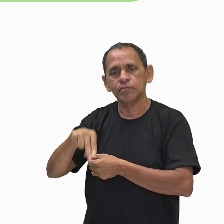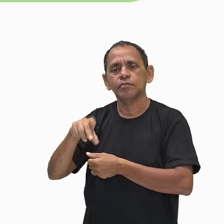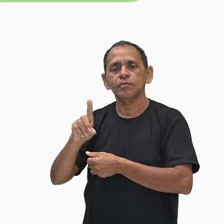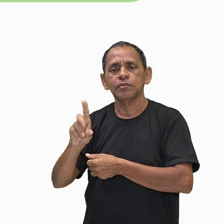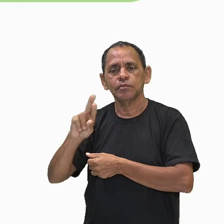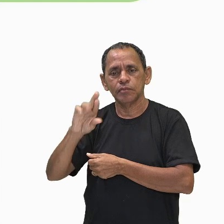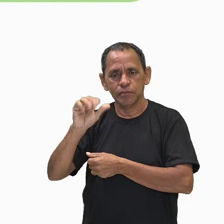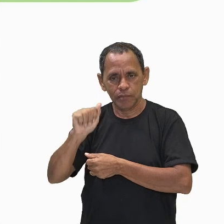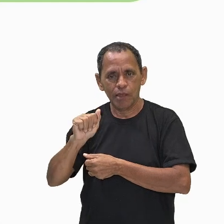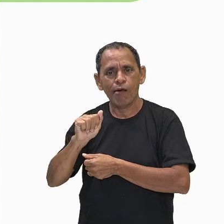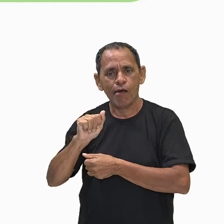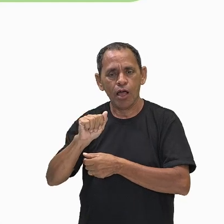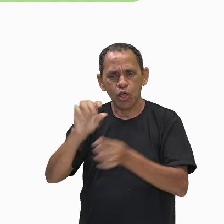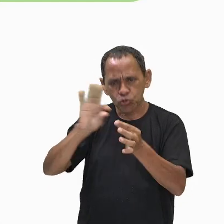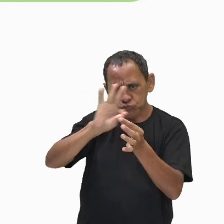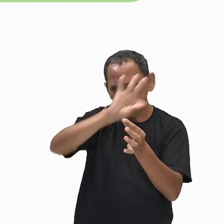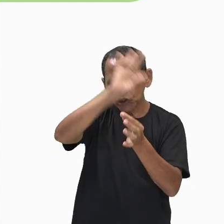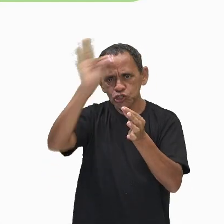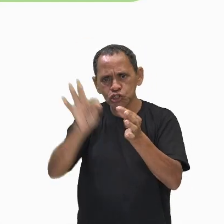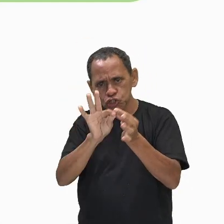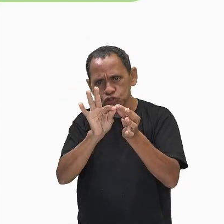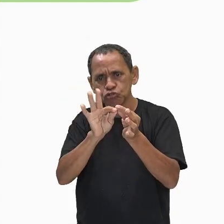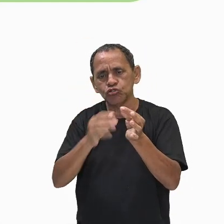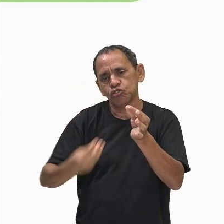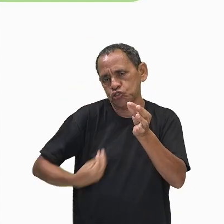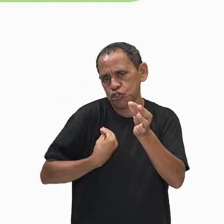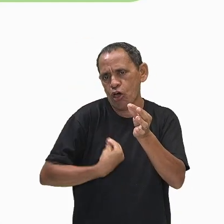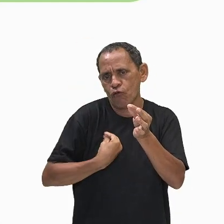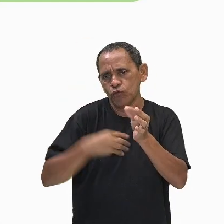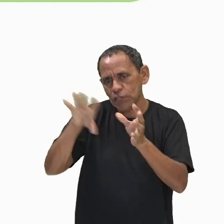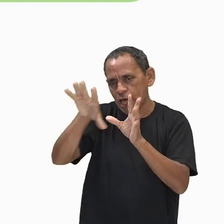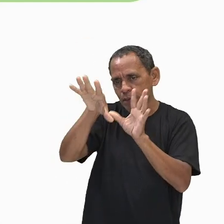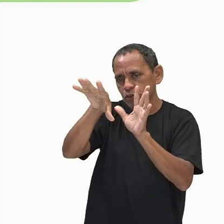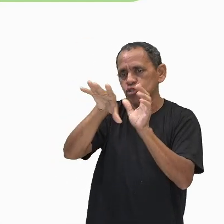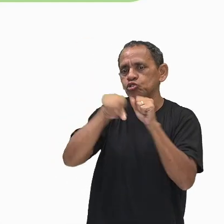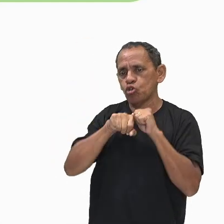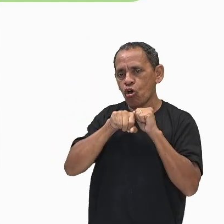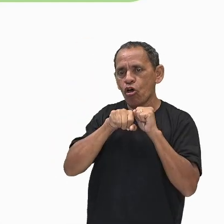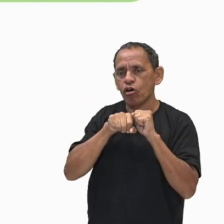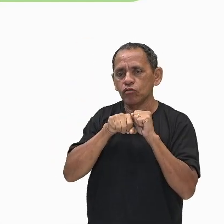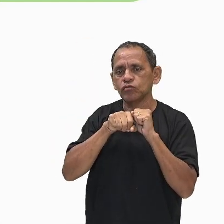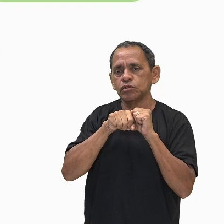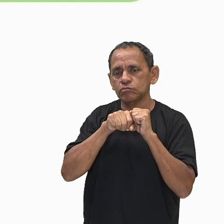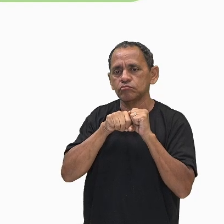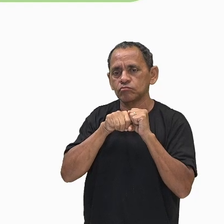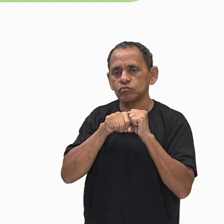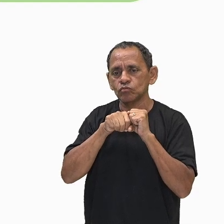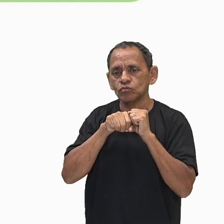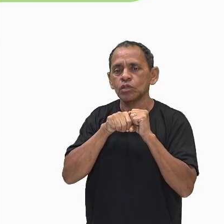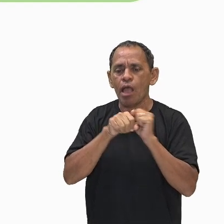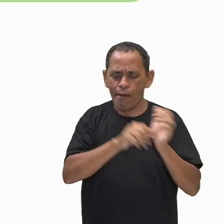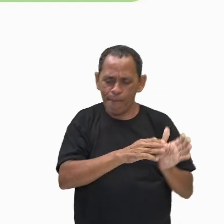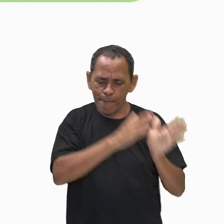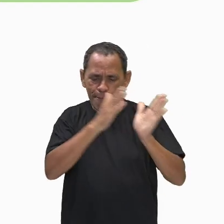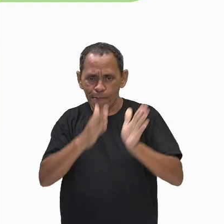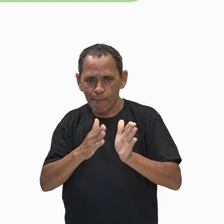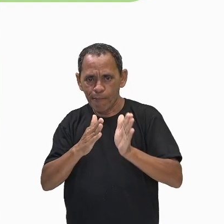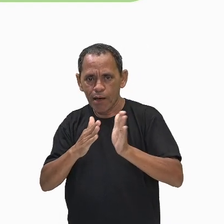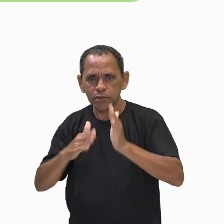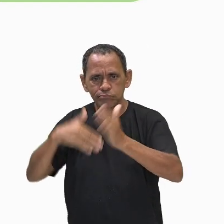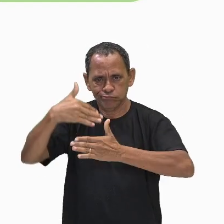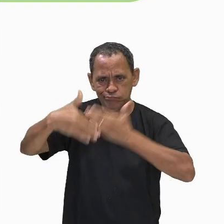ciclo da vida dela absorvendo o cloroplasto, mas não é na fase adulta, é na fase em desenvolvimento,